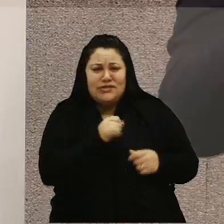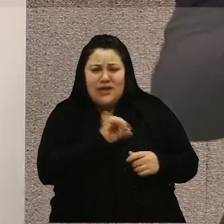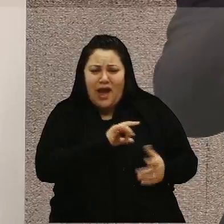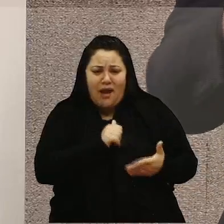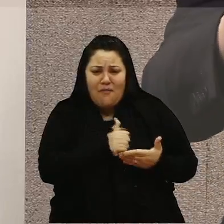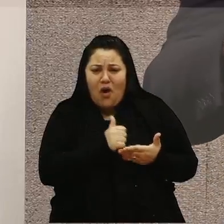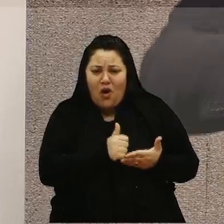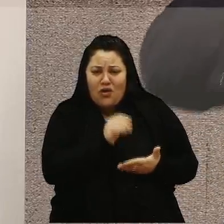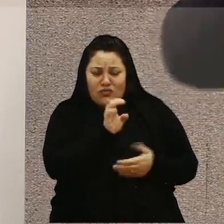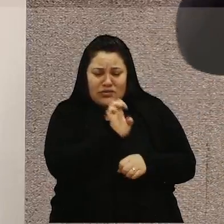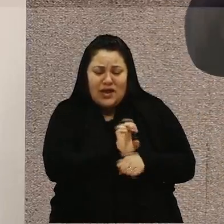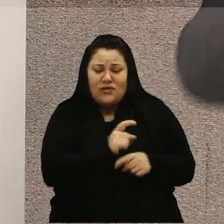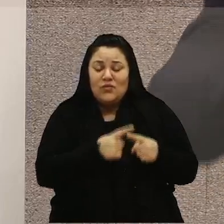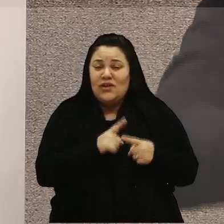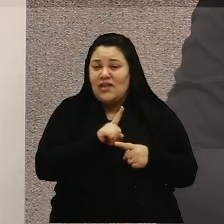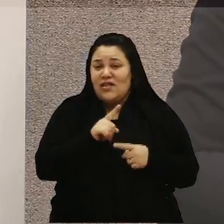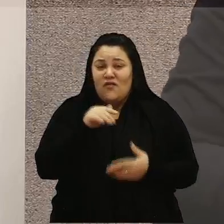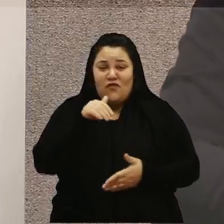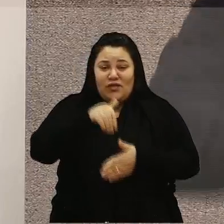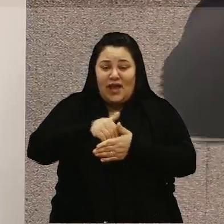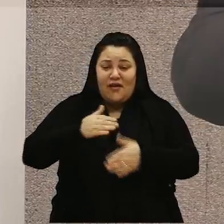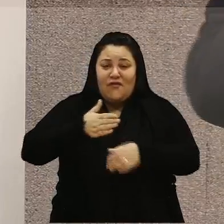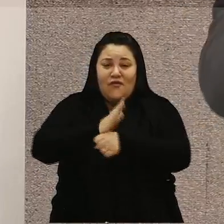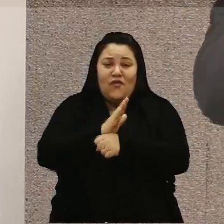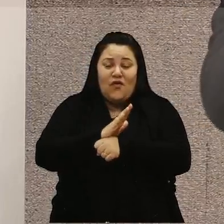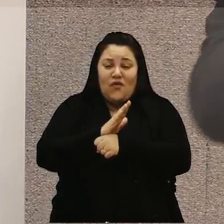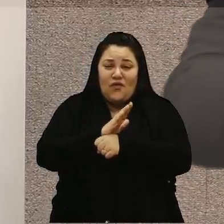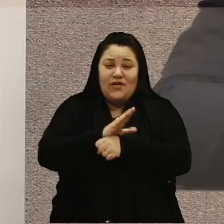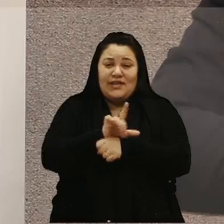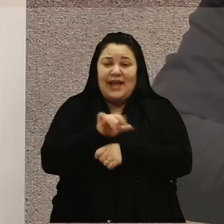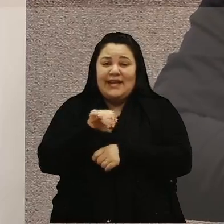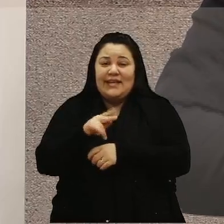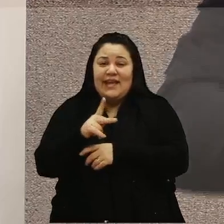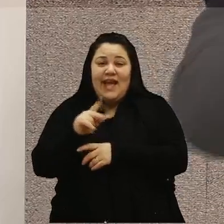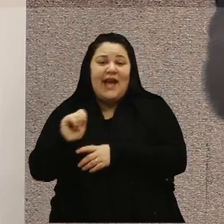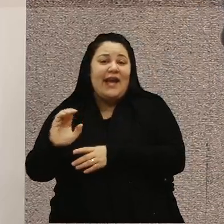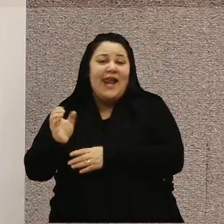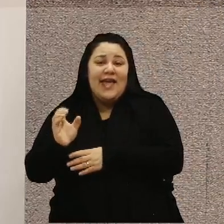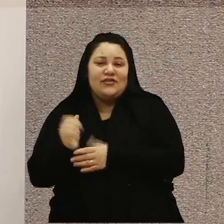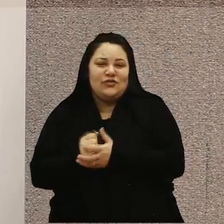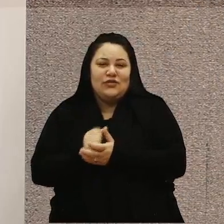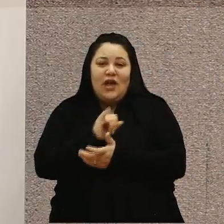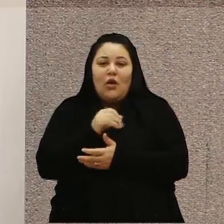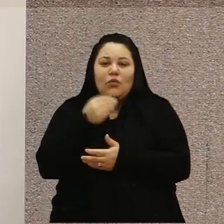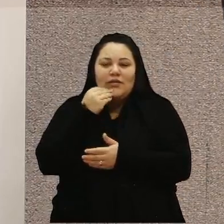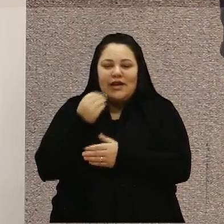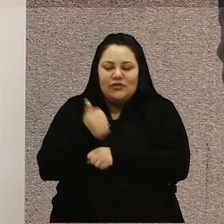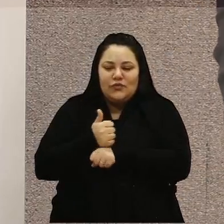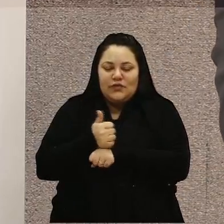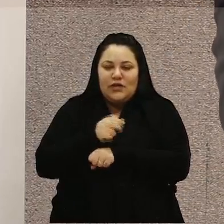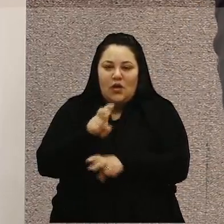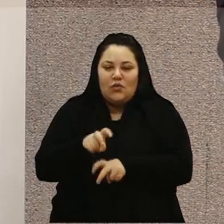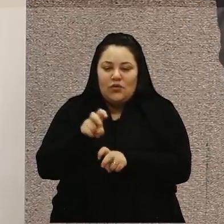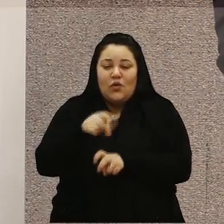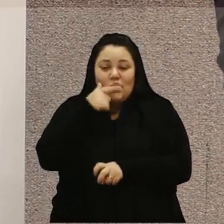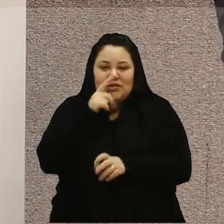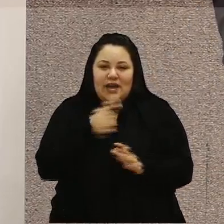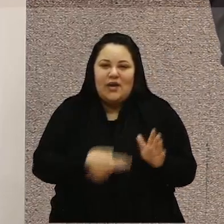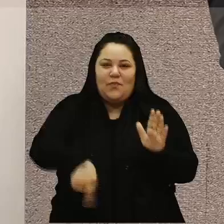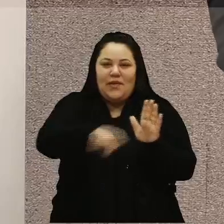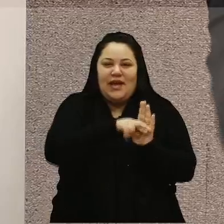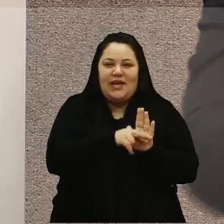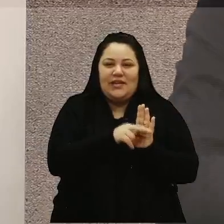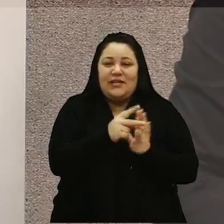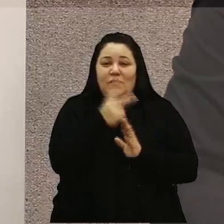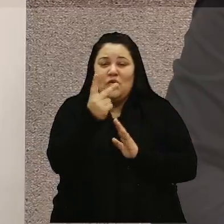não votaram a favor das linhas de crédito? Por que não votaram a favor da possibilidade do agricultor poder se recuperar depois de 2 para